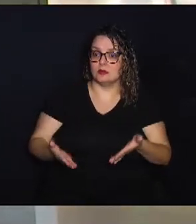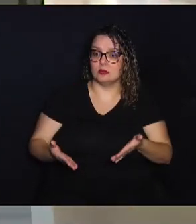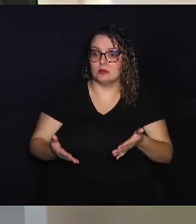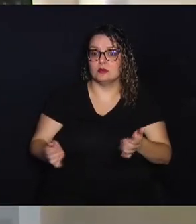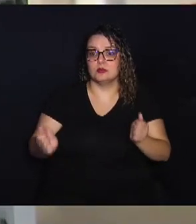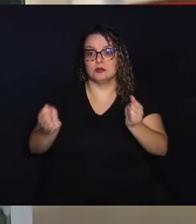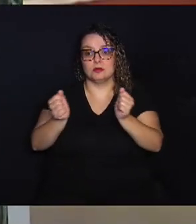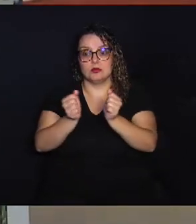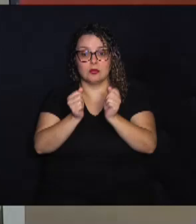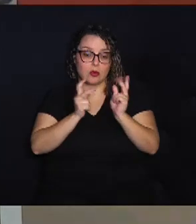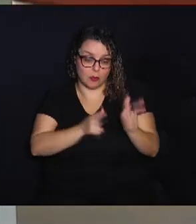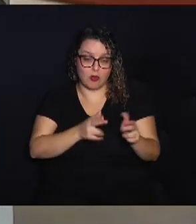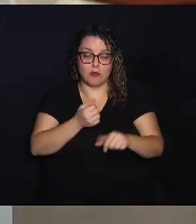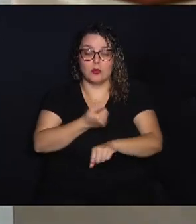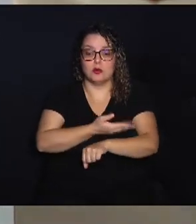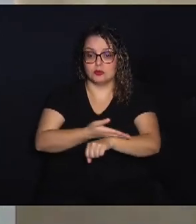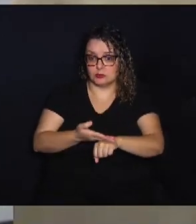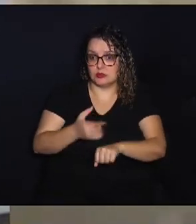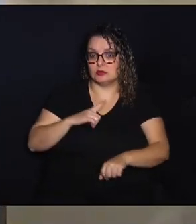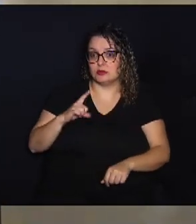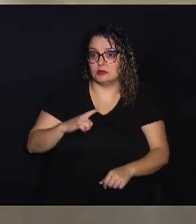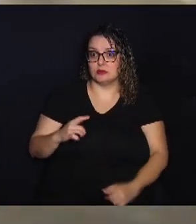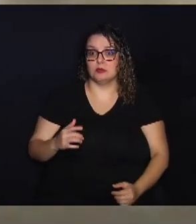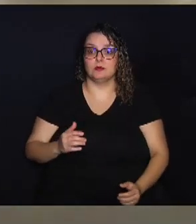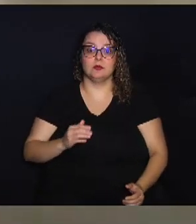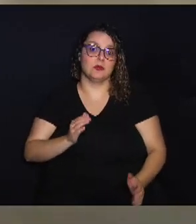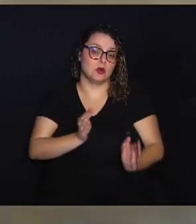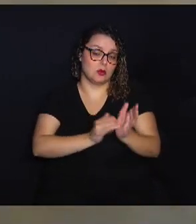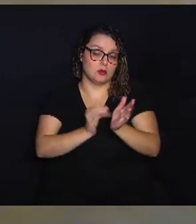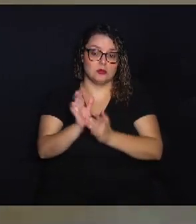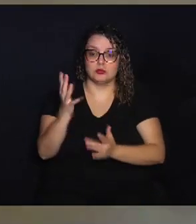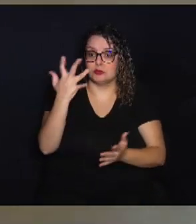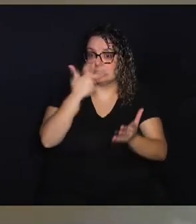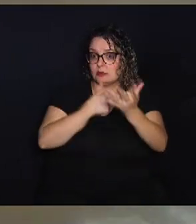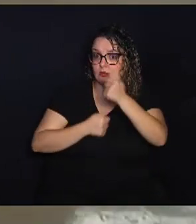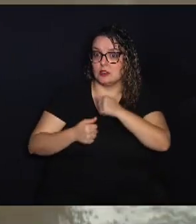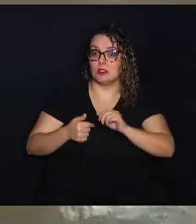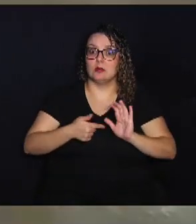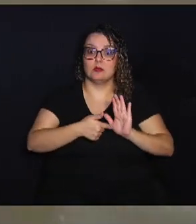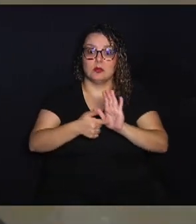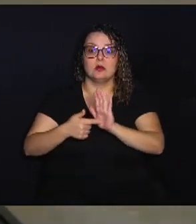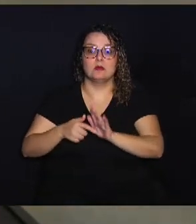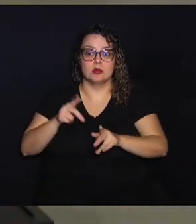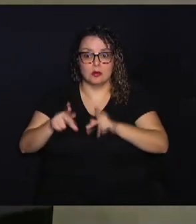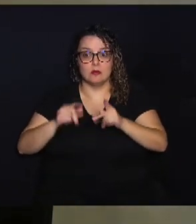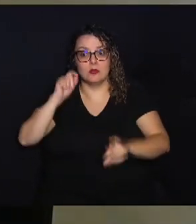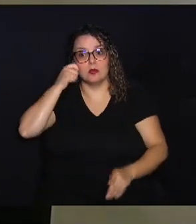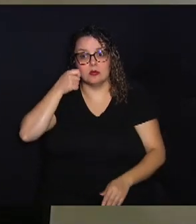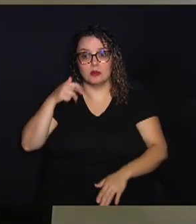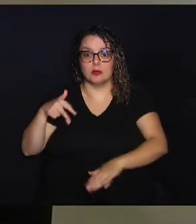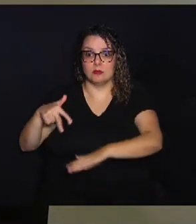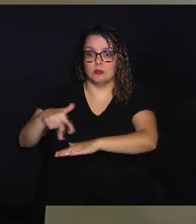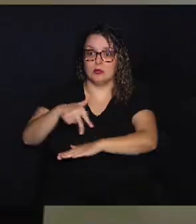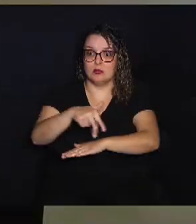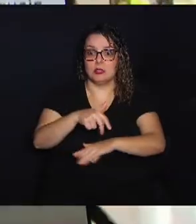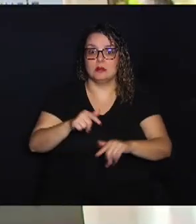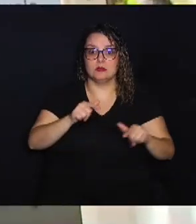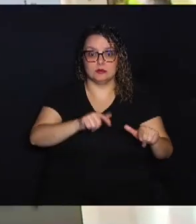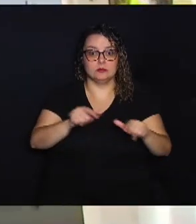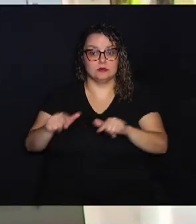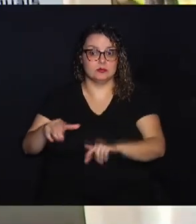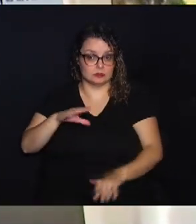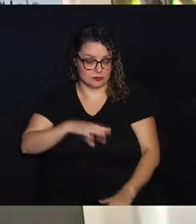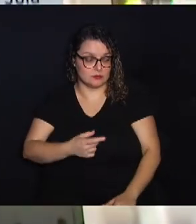brancos tinham, né? Concurso de beleza, e mostrar que eles também poderiam estar ocupando esses espaços na cidade.